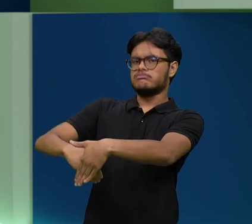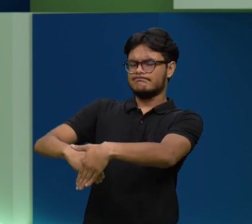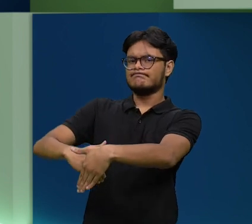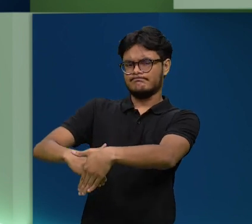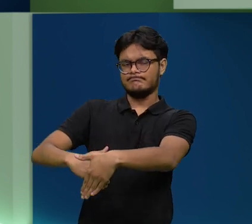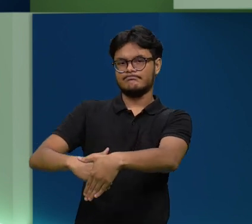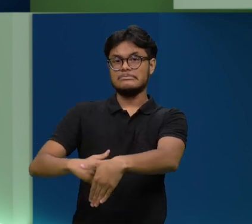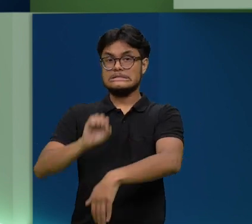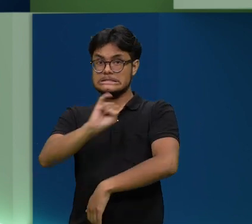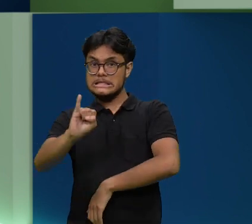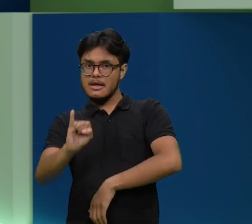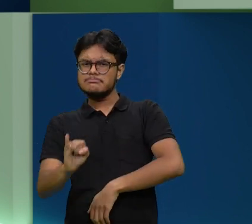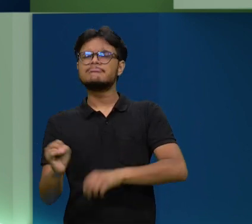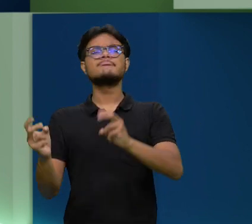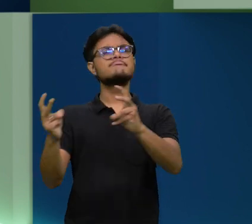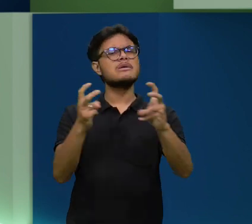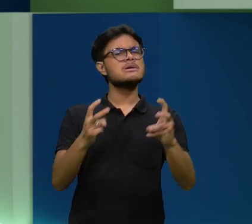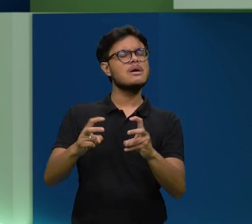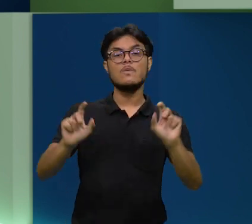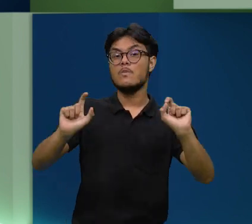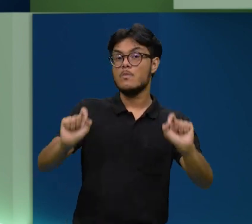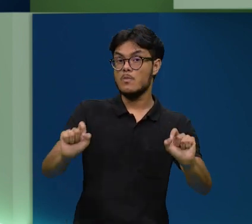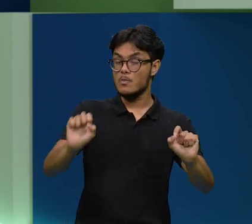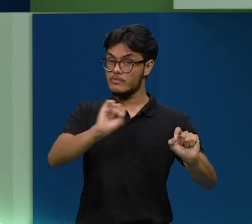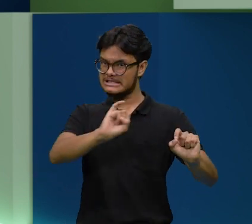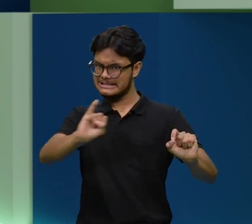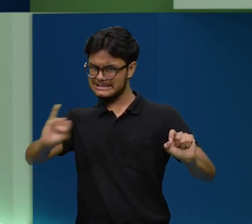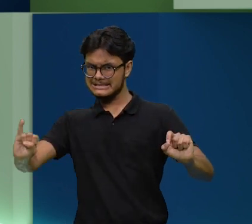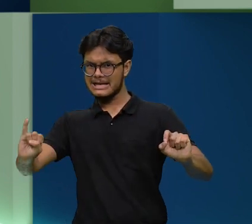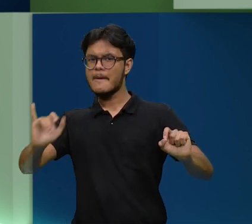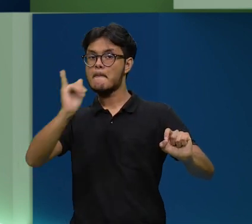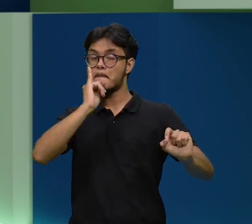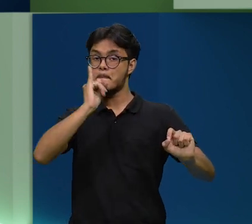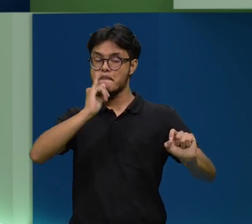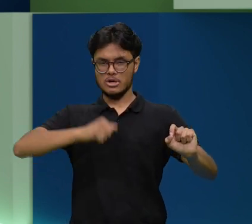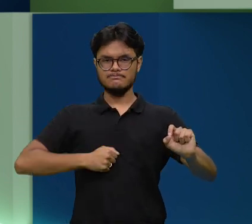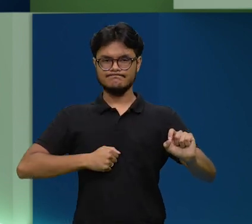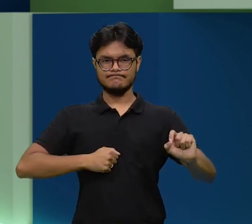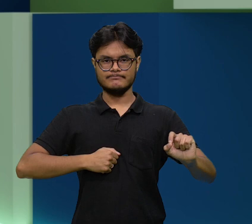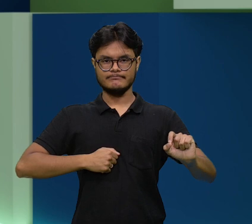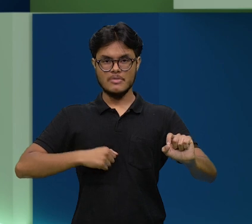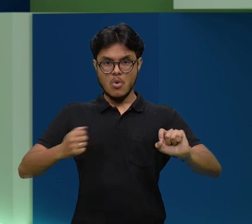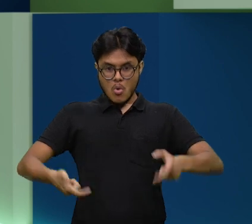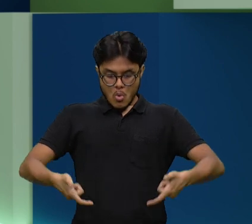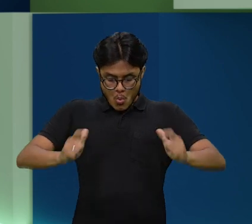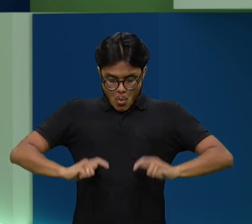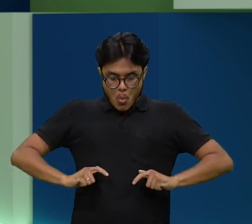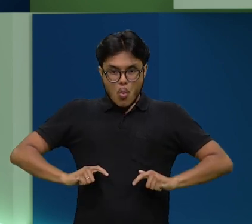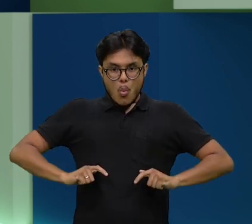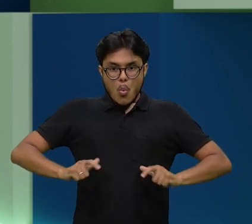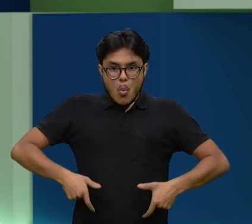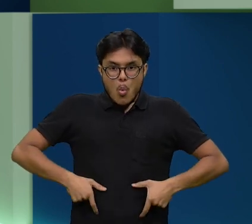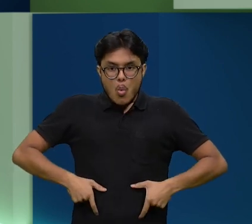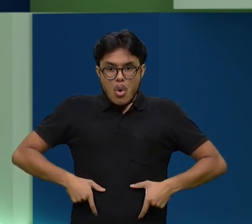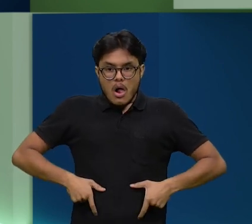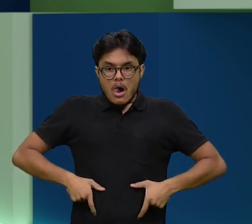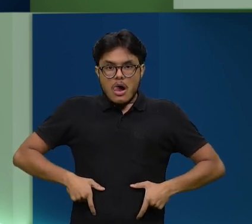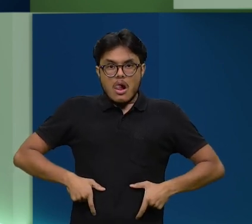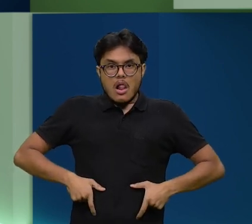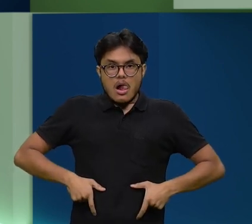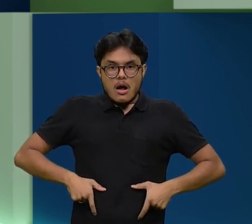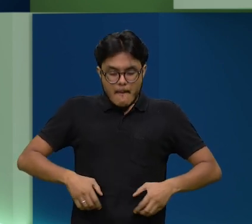tu percebeu que quando o indivíduo chegou lá no útero, você viu lá? Quando ele chega no útero, ele